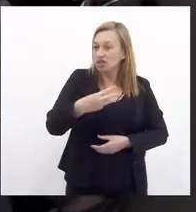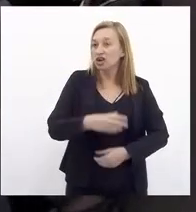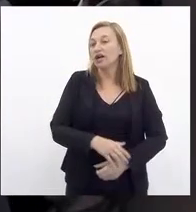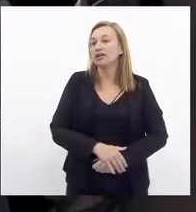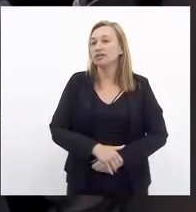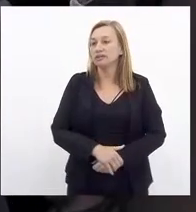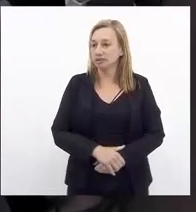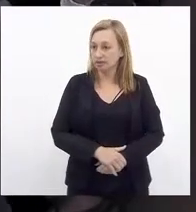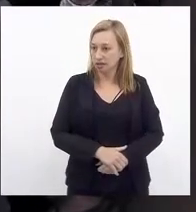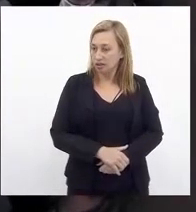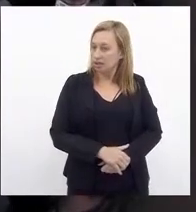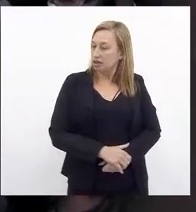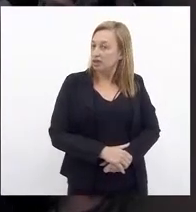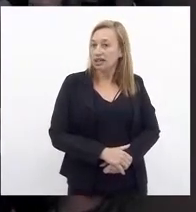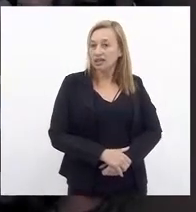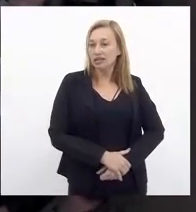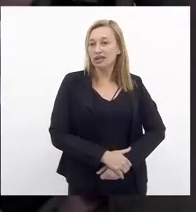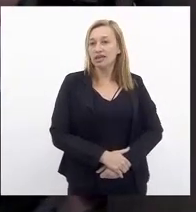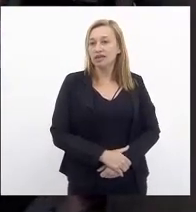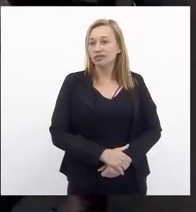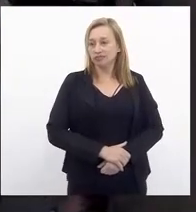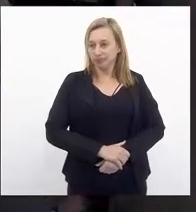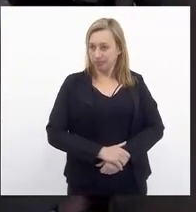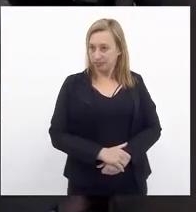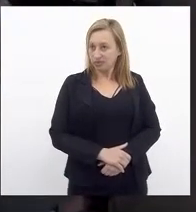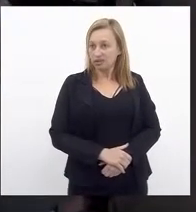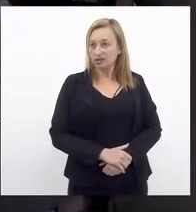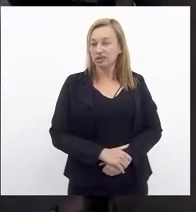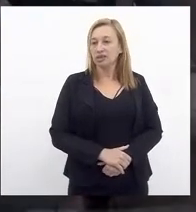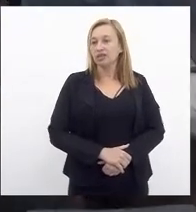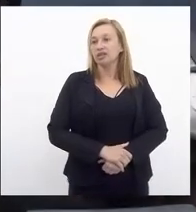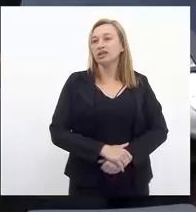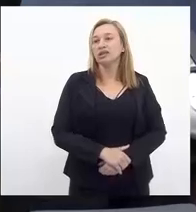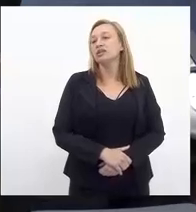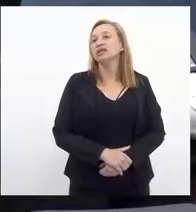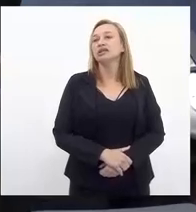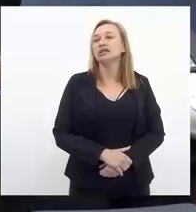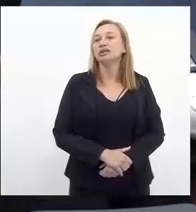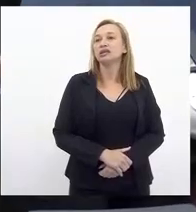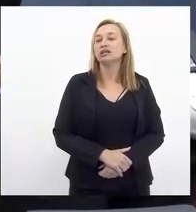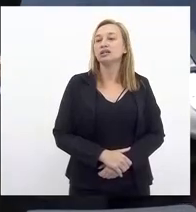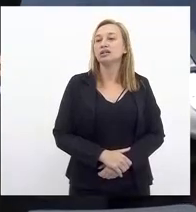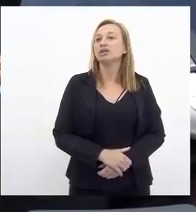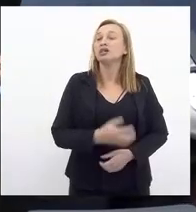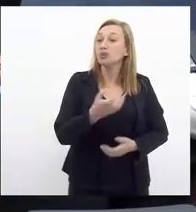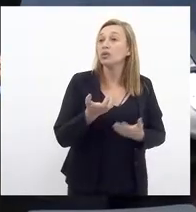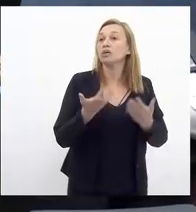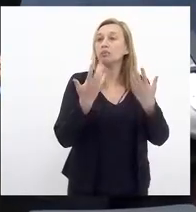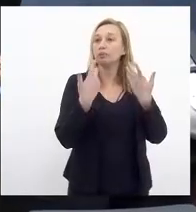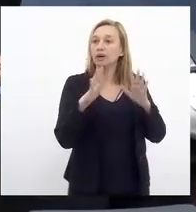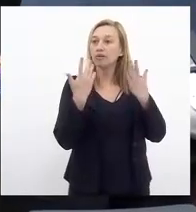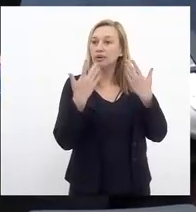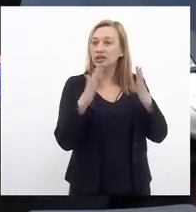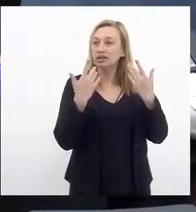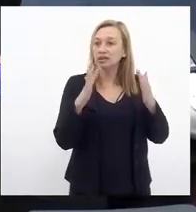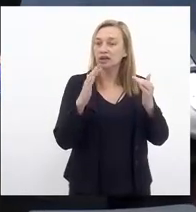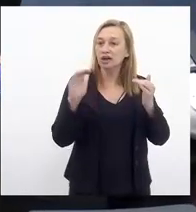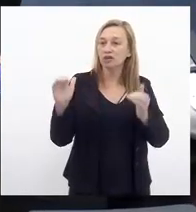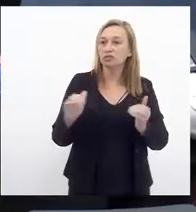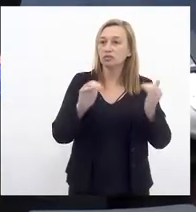Deputado Chico o seu presidente mande mais nada eu quero parabenizar o